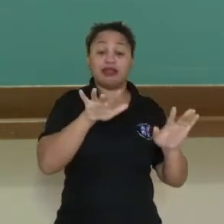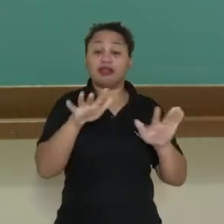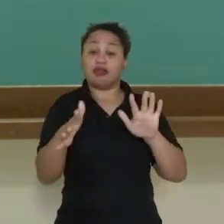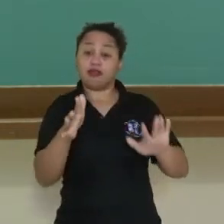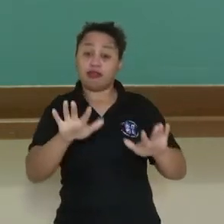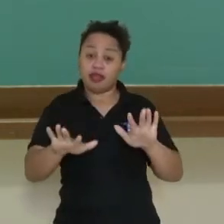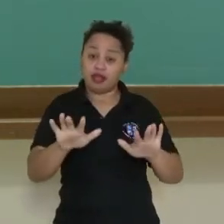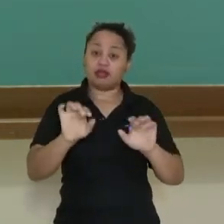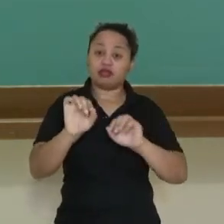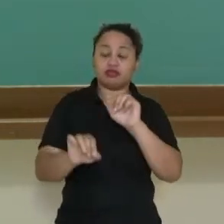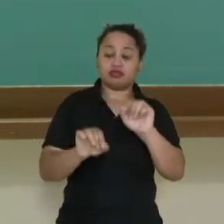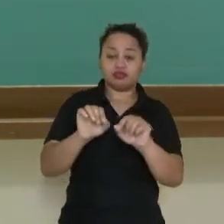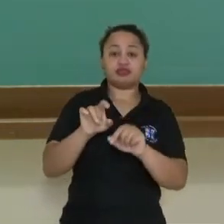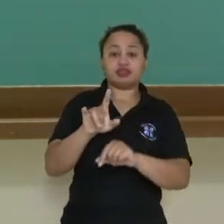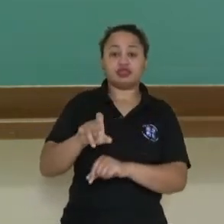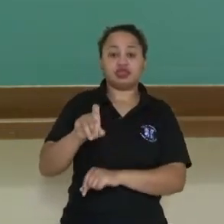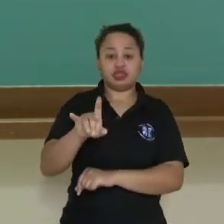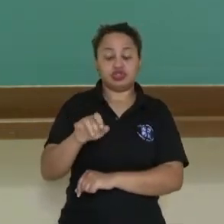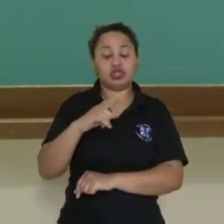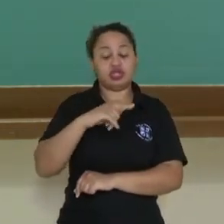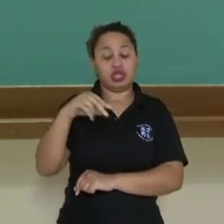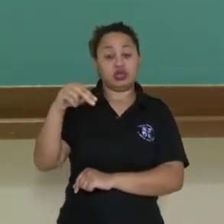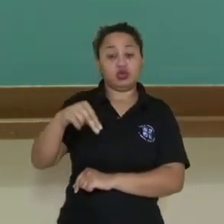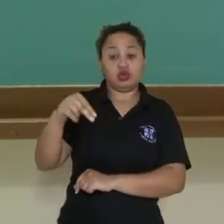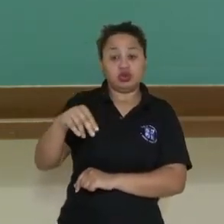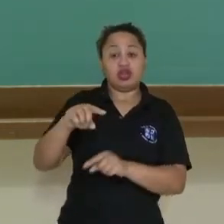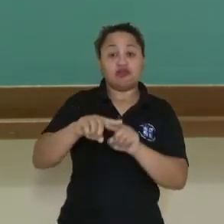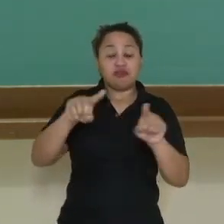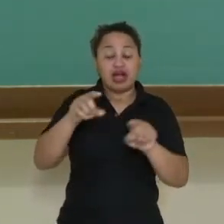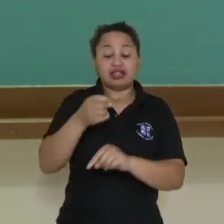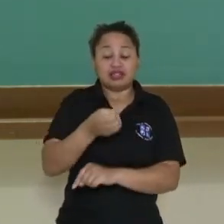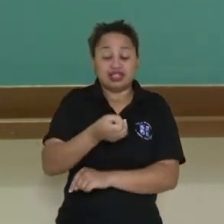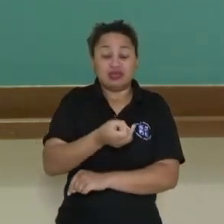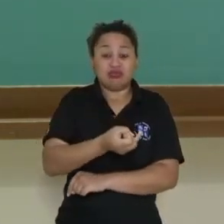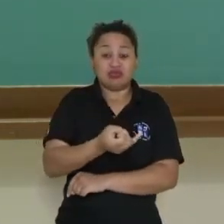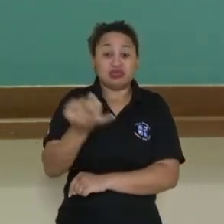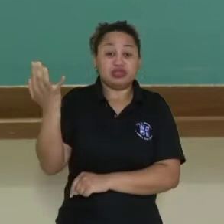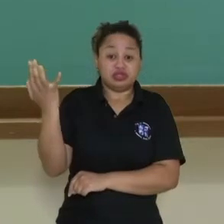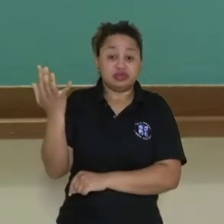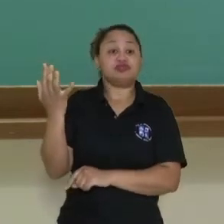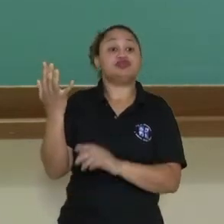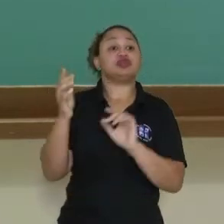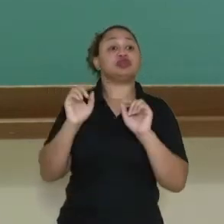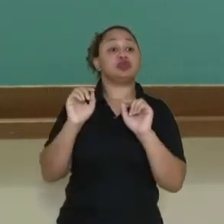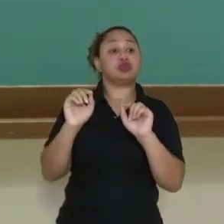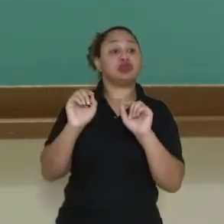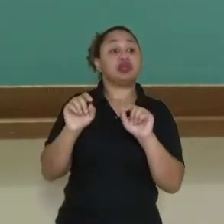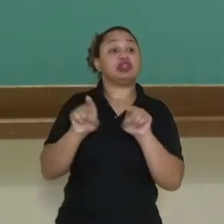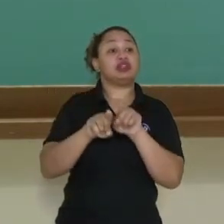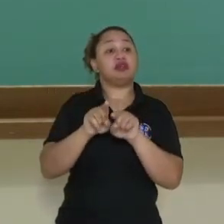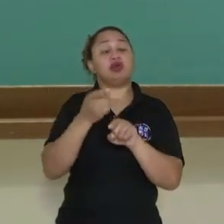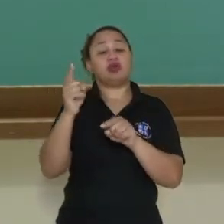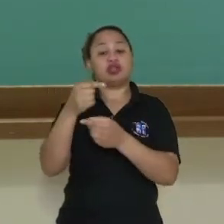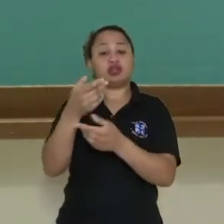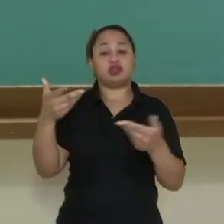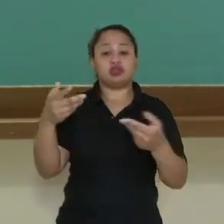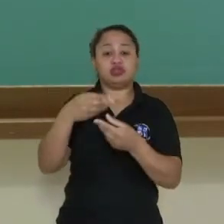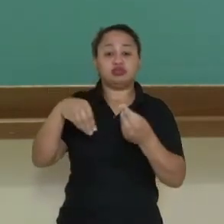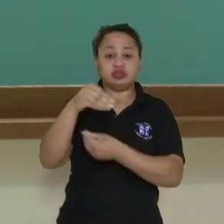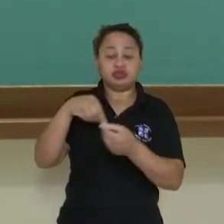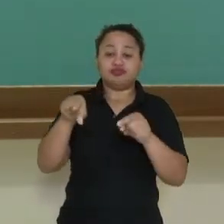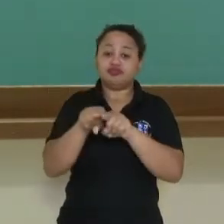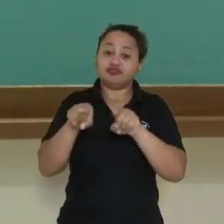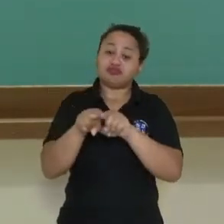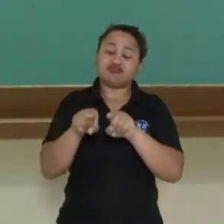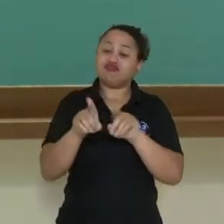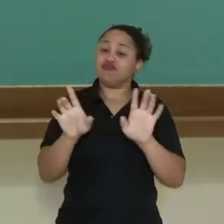Realmente, a urina tem compostos nitrogenados, porém em quantidade grande e com outros elementos ali indesejados